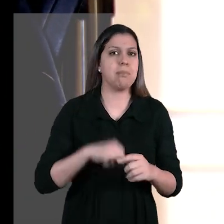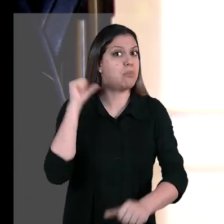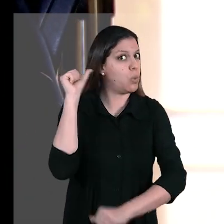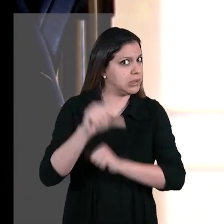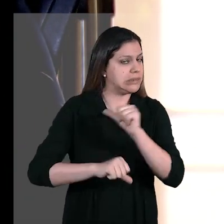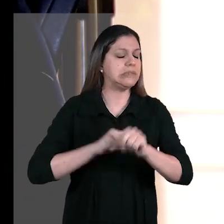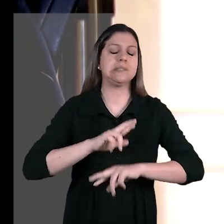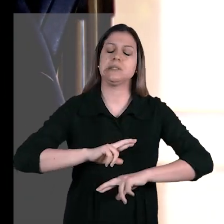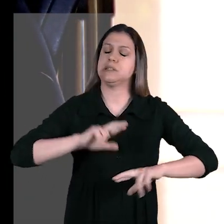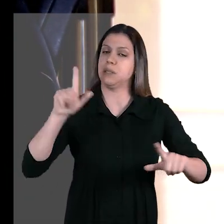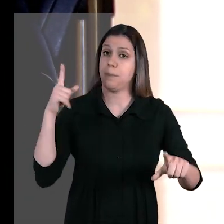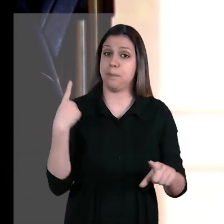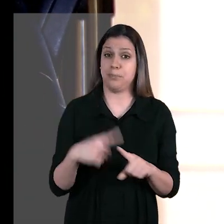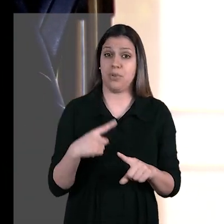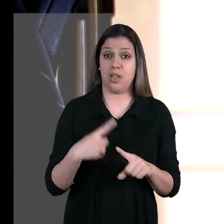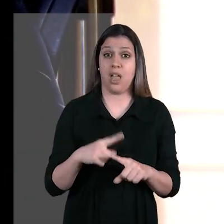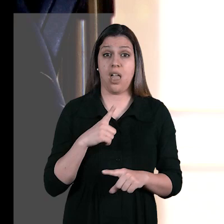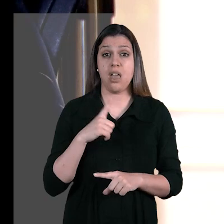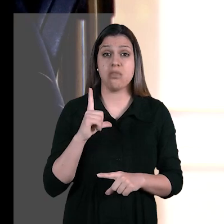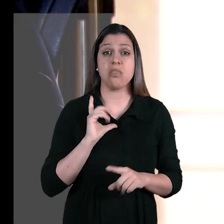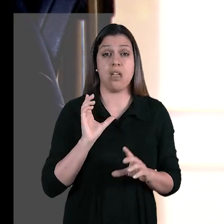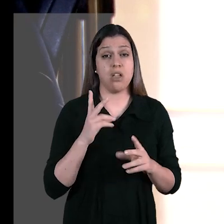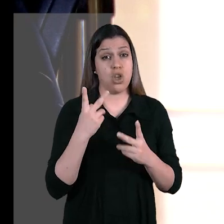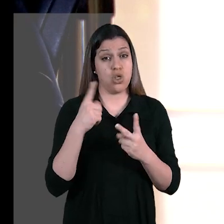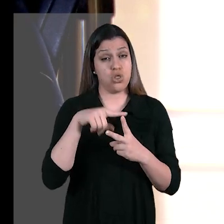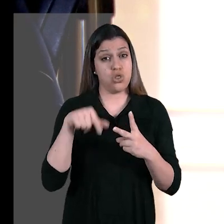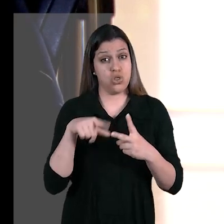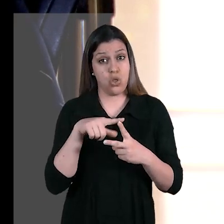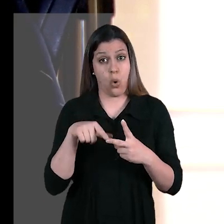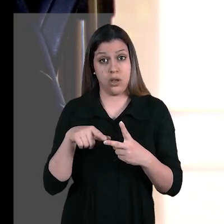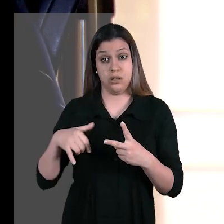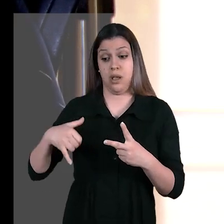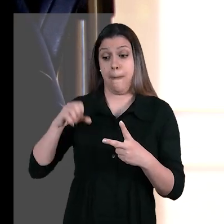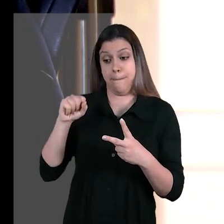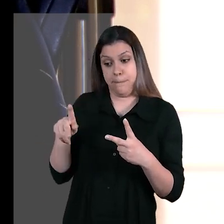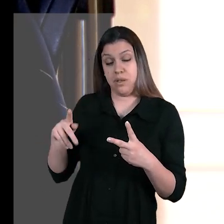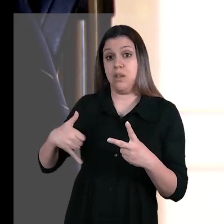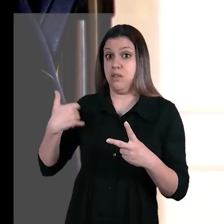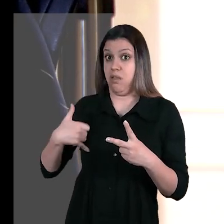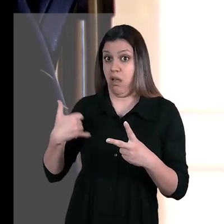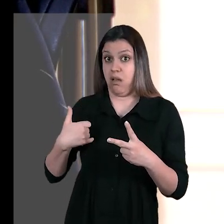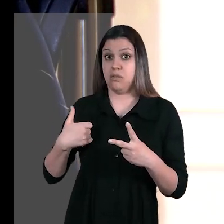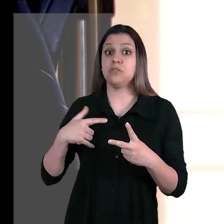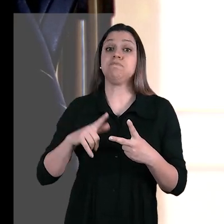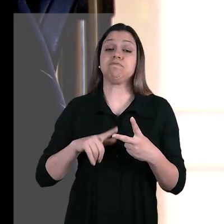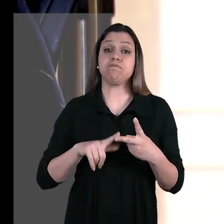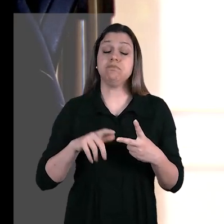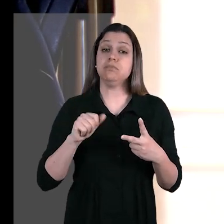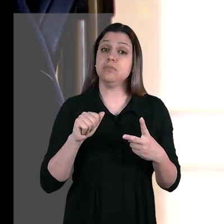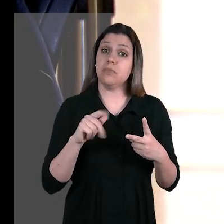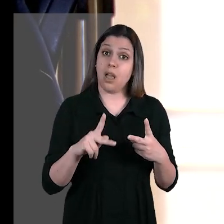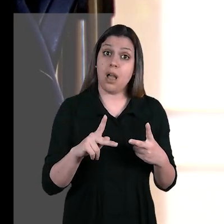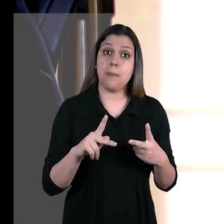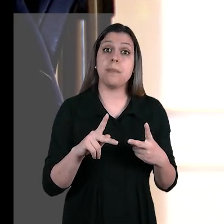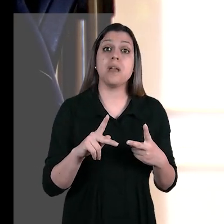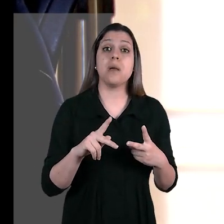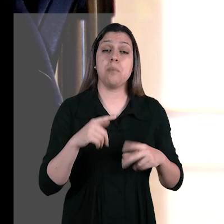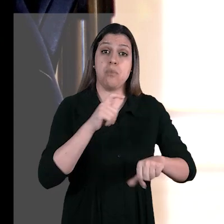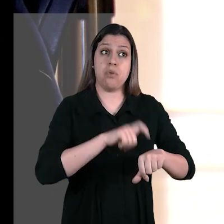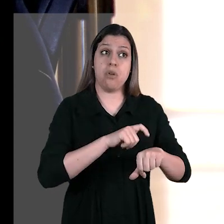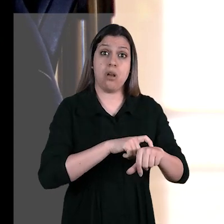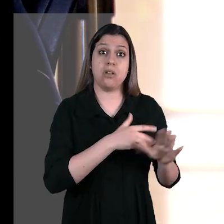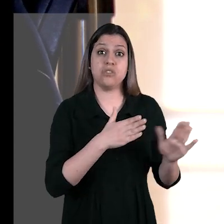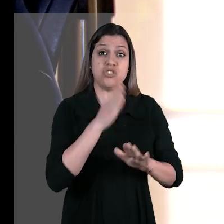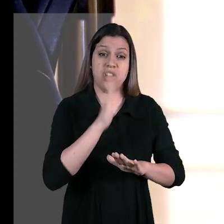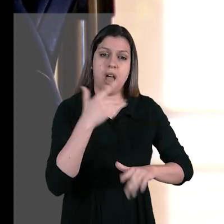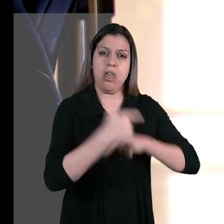com base nós temos dois tipos, a por contribuição e a por idade. Então, eu não tinha uma idade